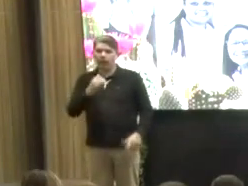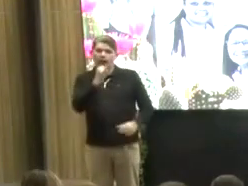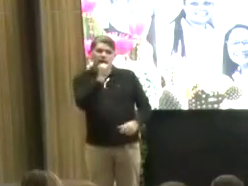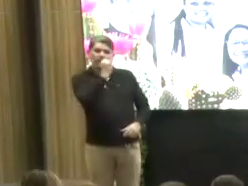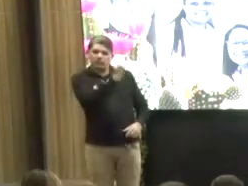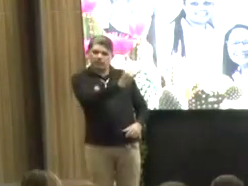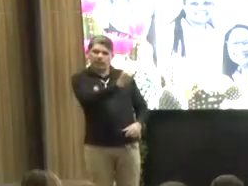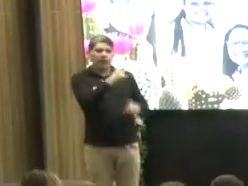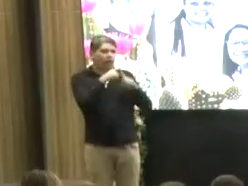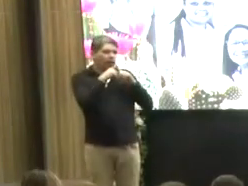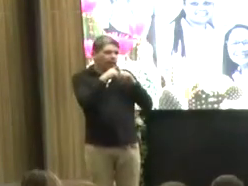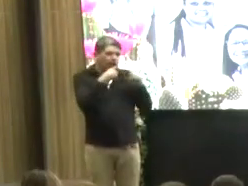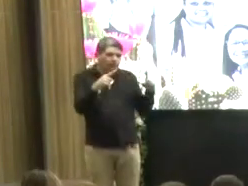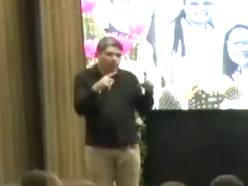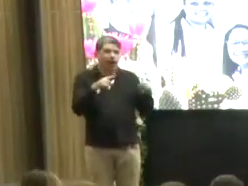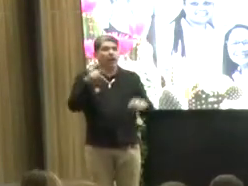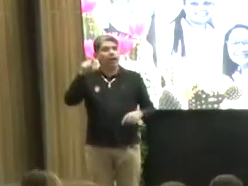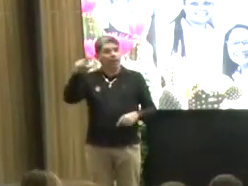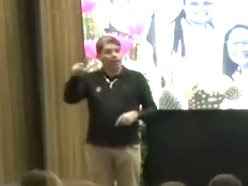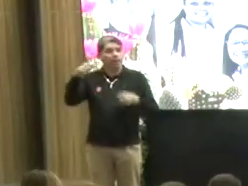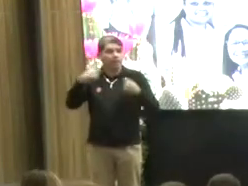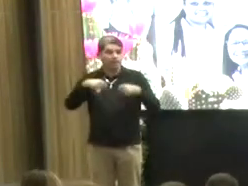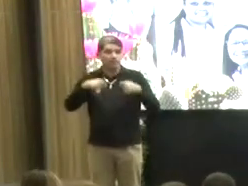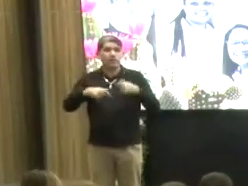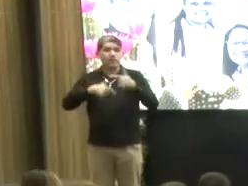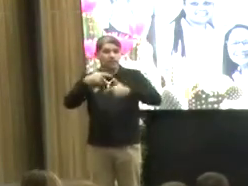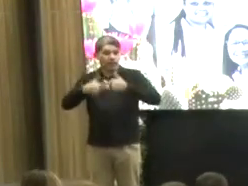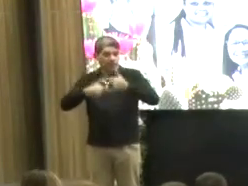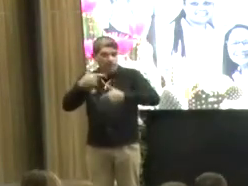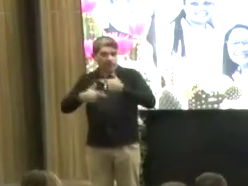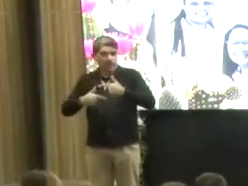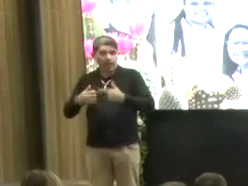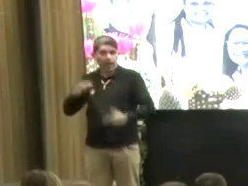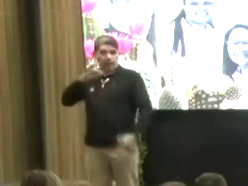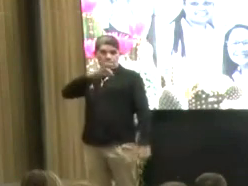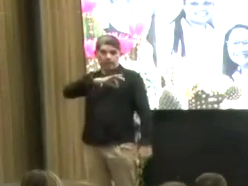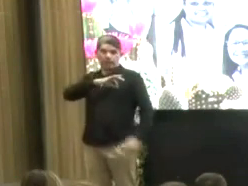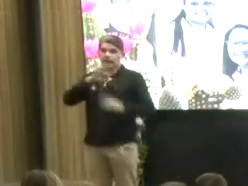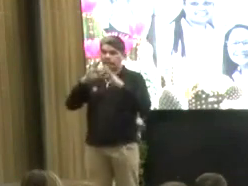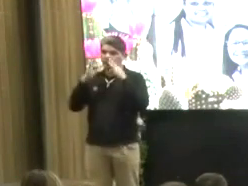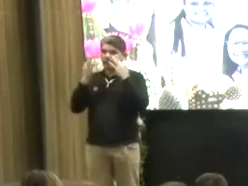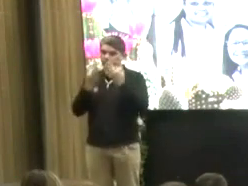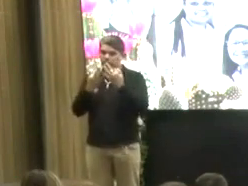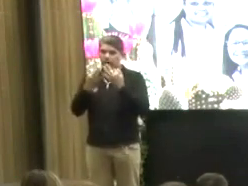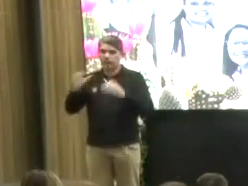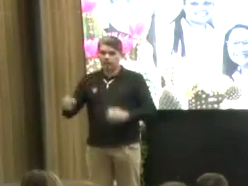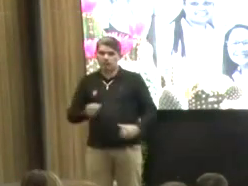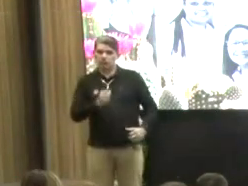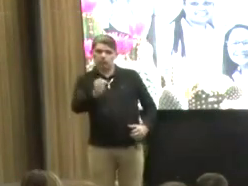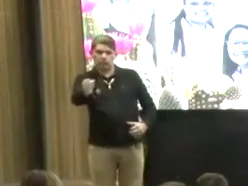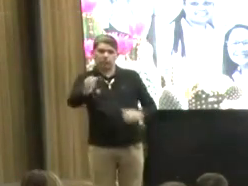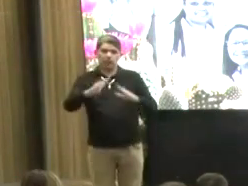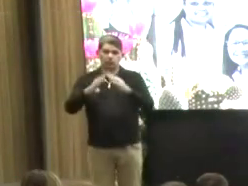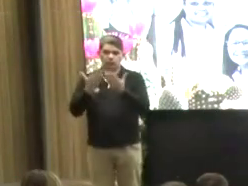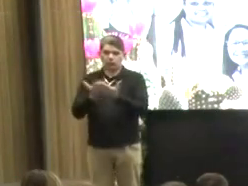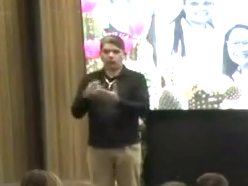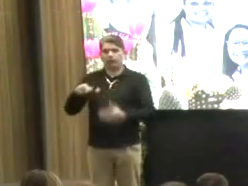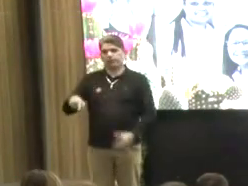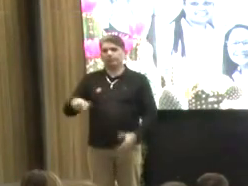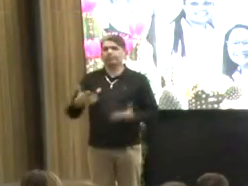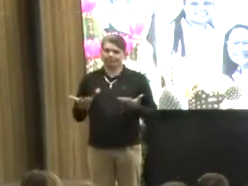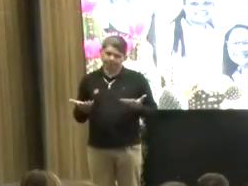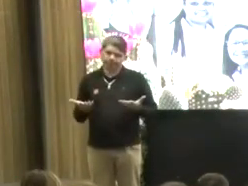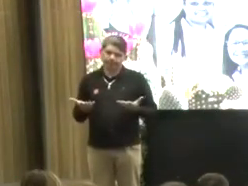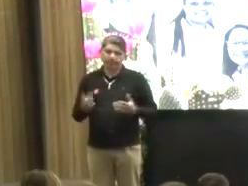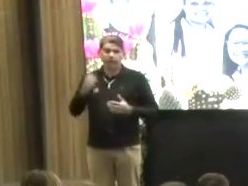trabalhar para trazer a renda para sua família. No entanto, ela própria não se vê como sujeito do direito à educação. E